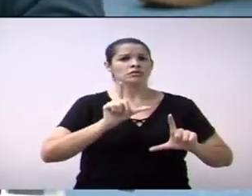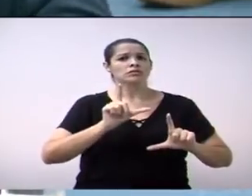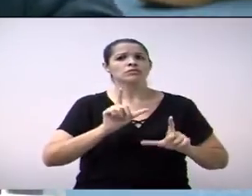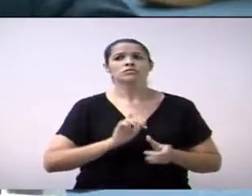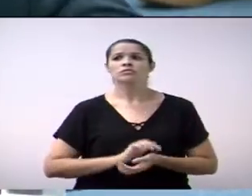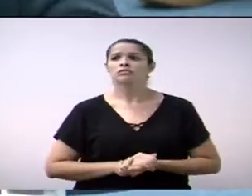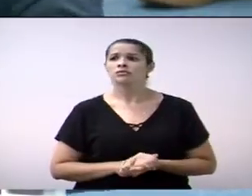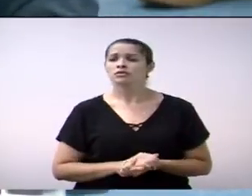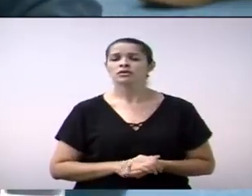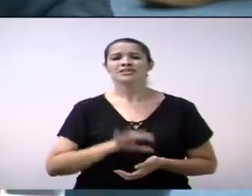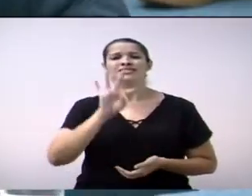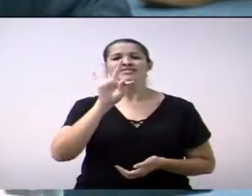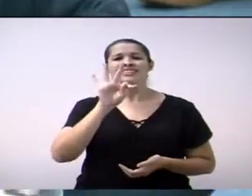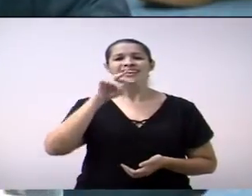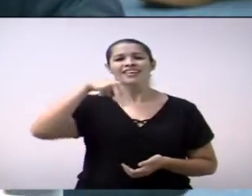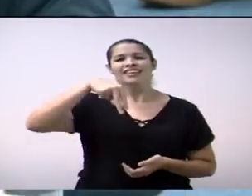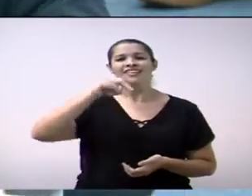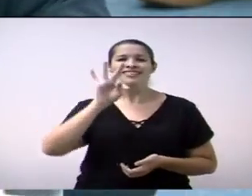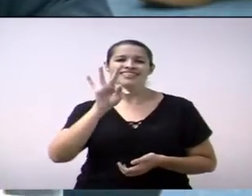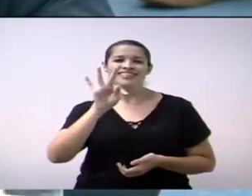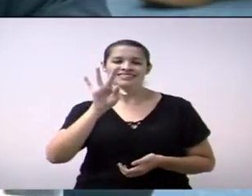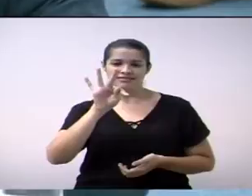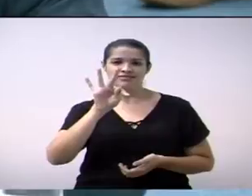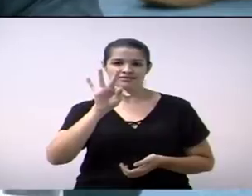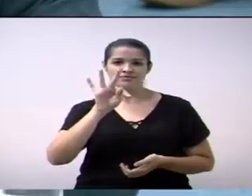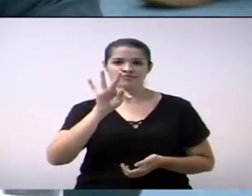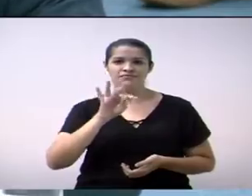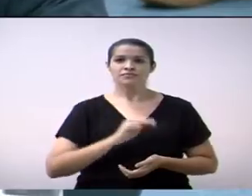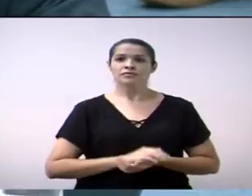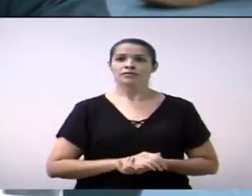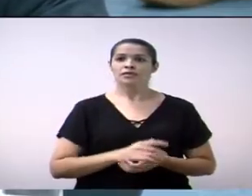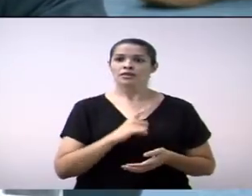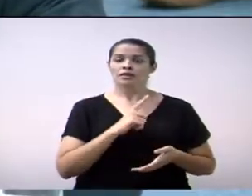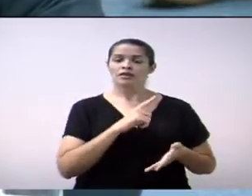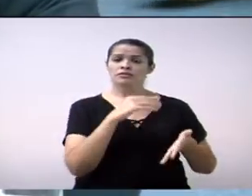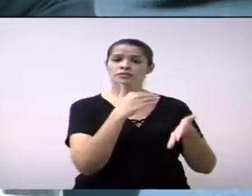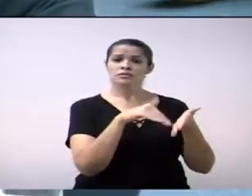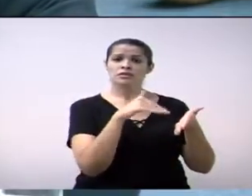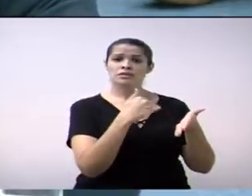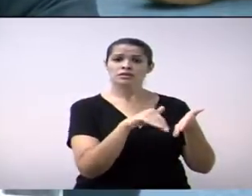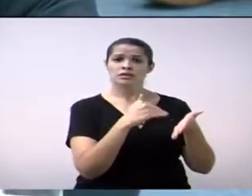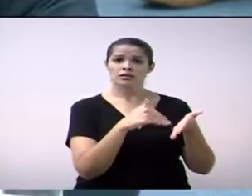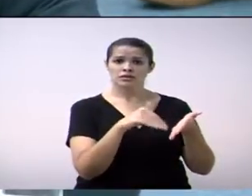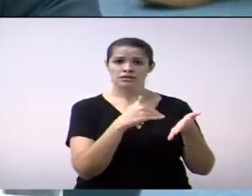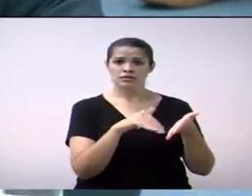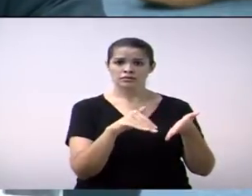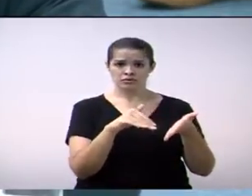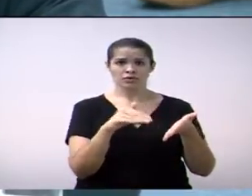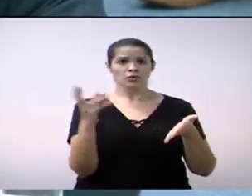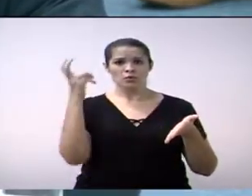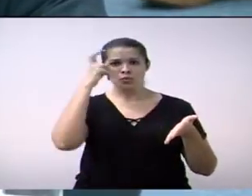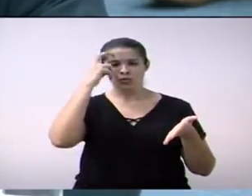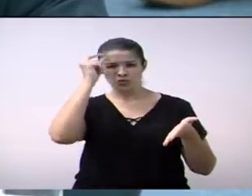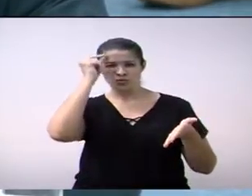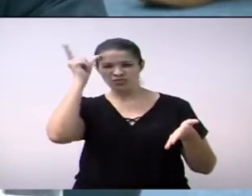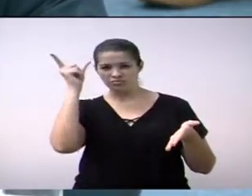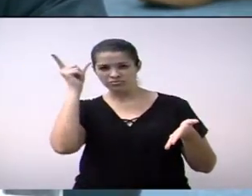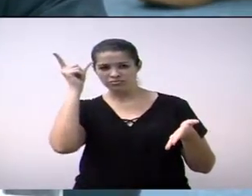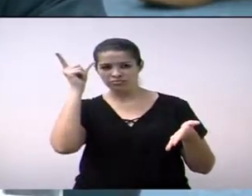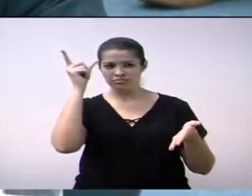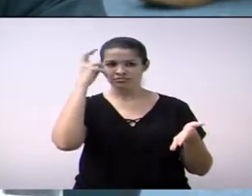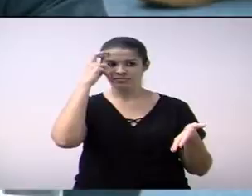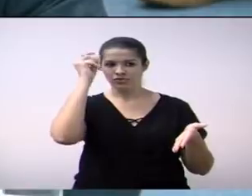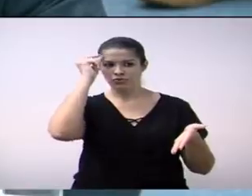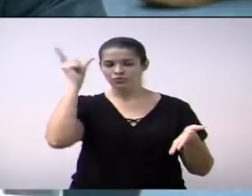fechado, TNT. O secretário de Cultura levou mais de 40 dias para aparecer na Prefeitura de Paulínia, após